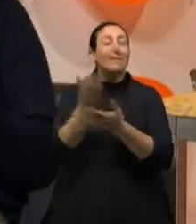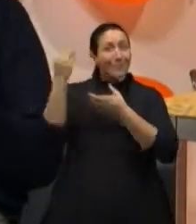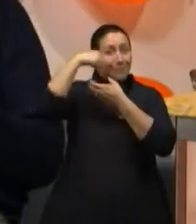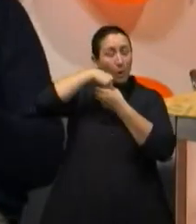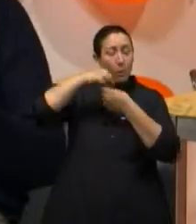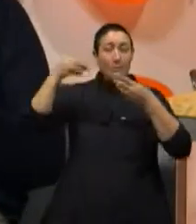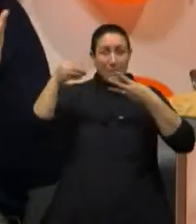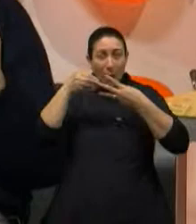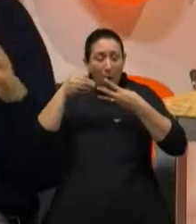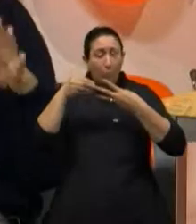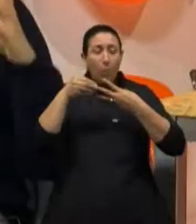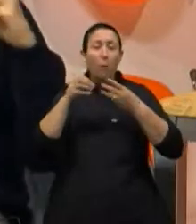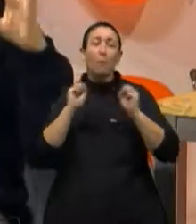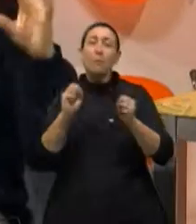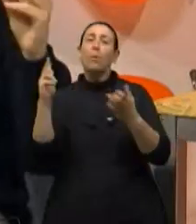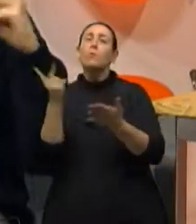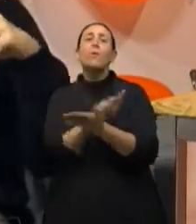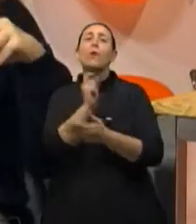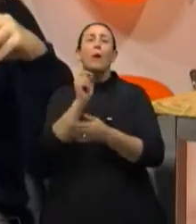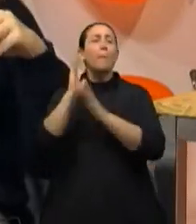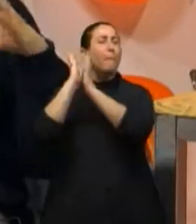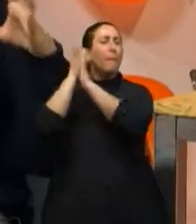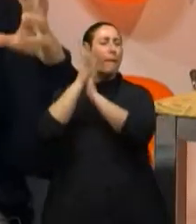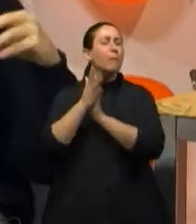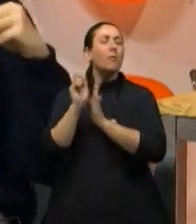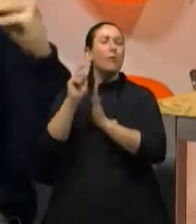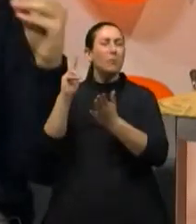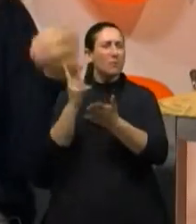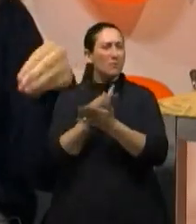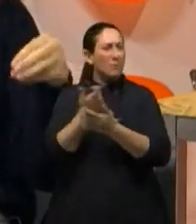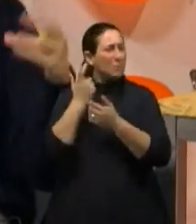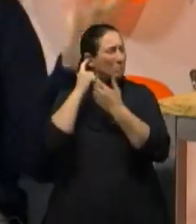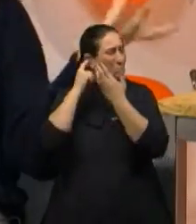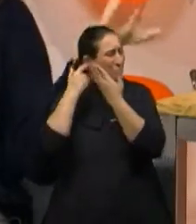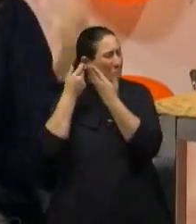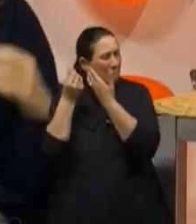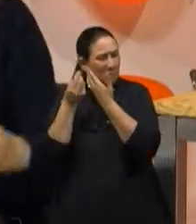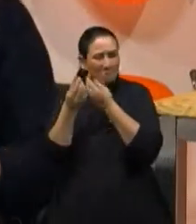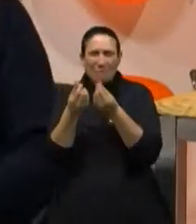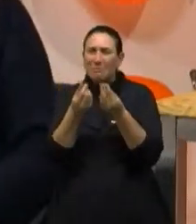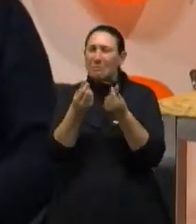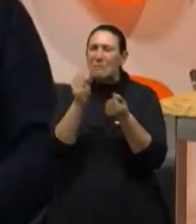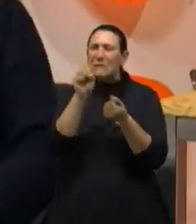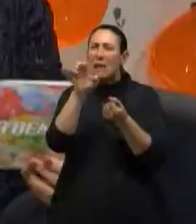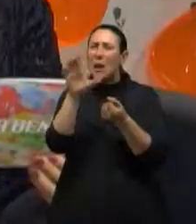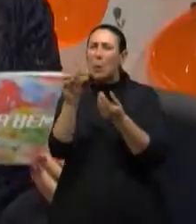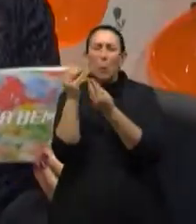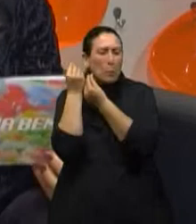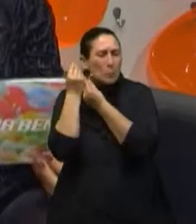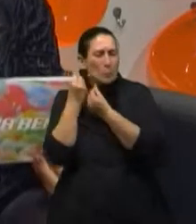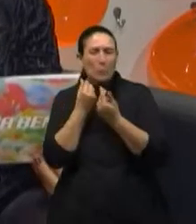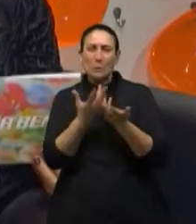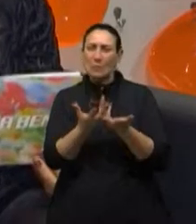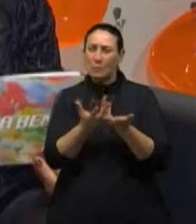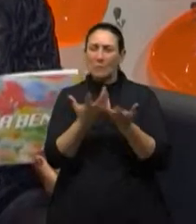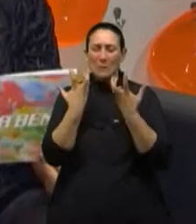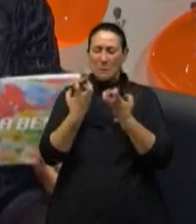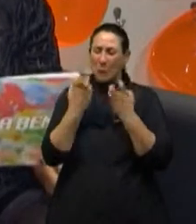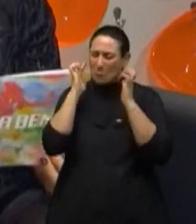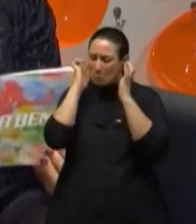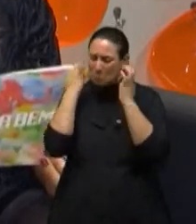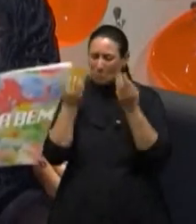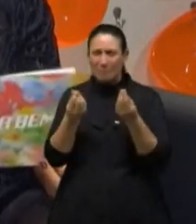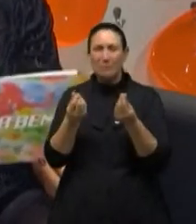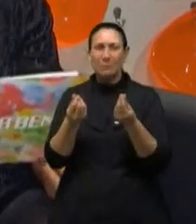fabricam a cera E aí começa a descamar o ouvido o ouvido fica seco fica sem proteção e o estess da vida